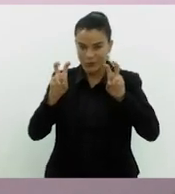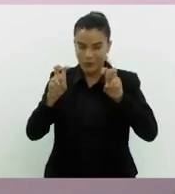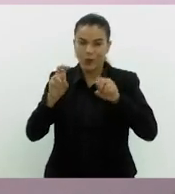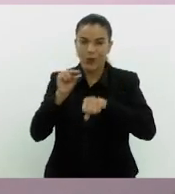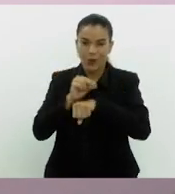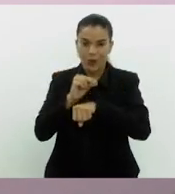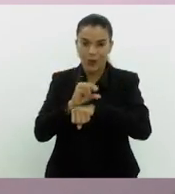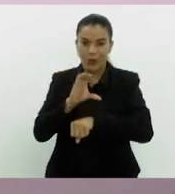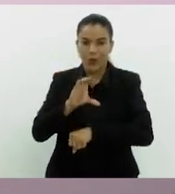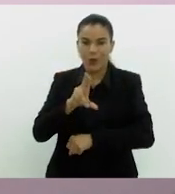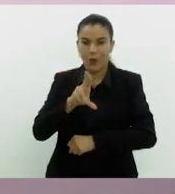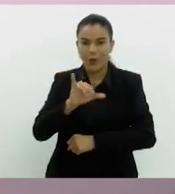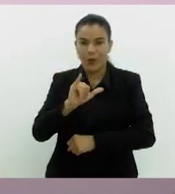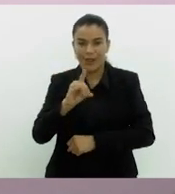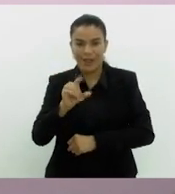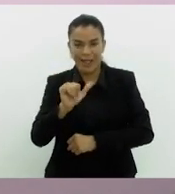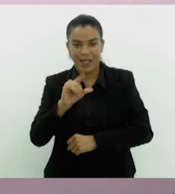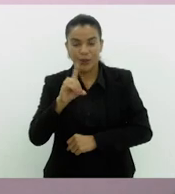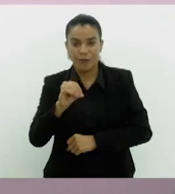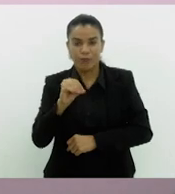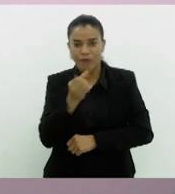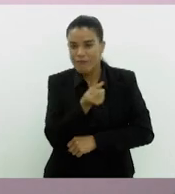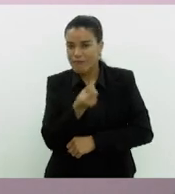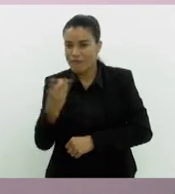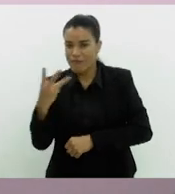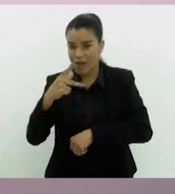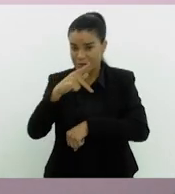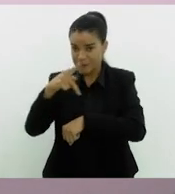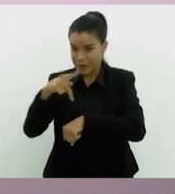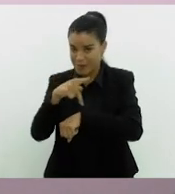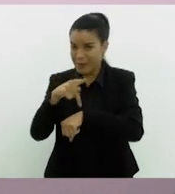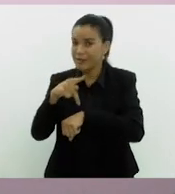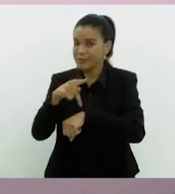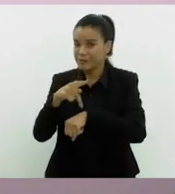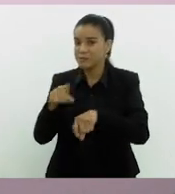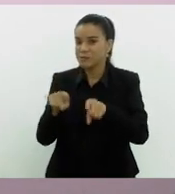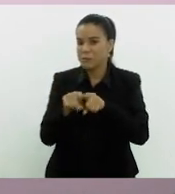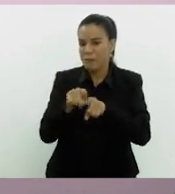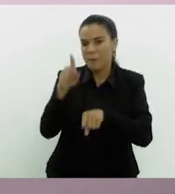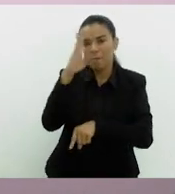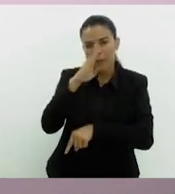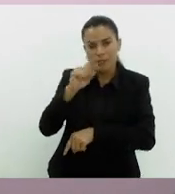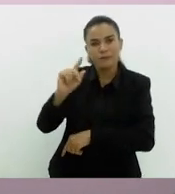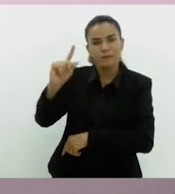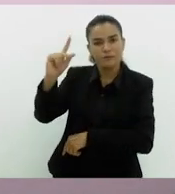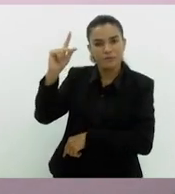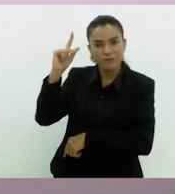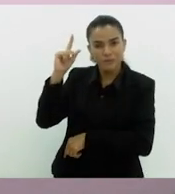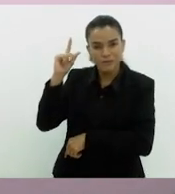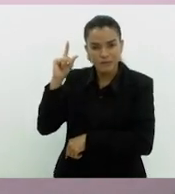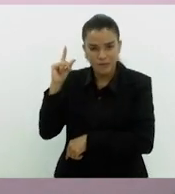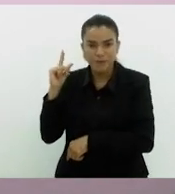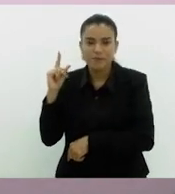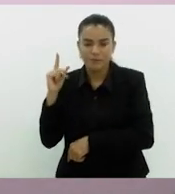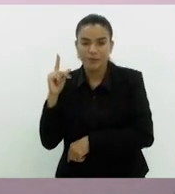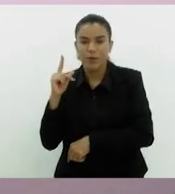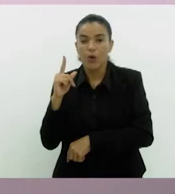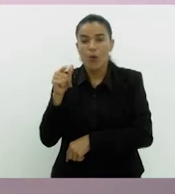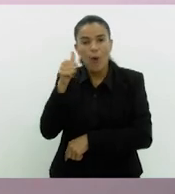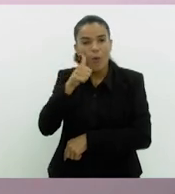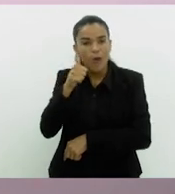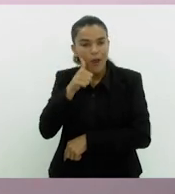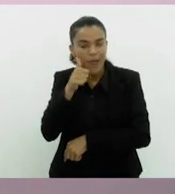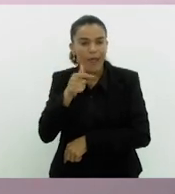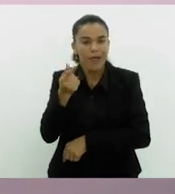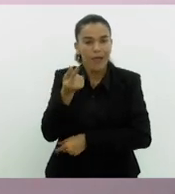argumentação importante. Em vários países, e aqui também, há um tempo atrás, a Ildete Pereira de Melo, uma economista que vocês